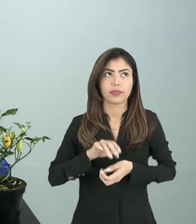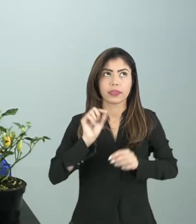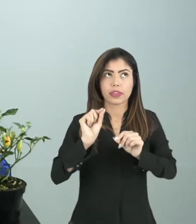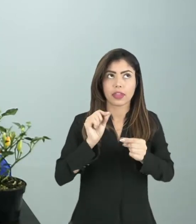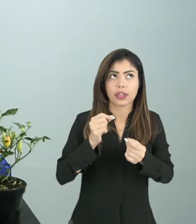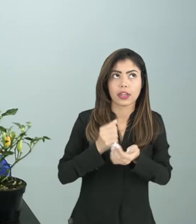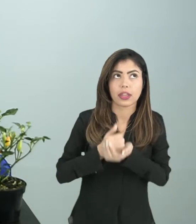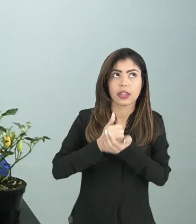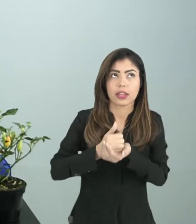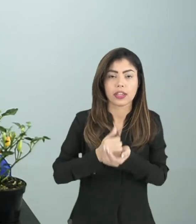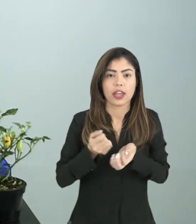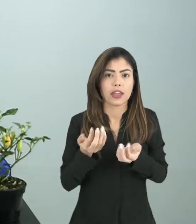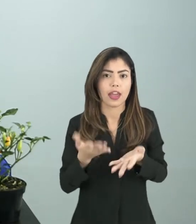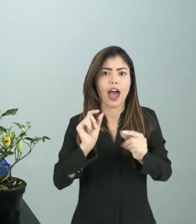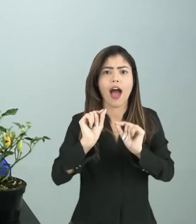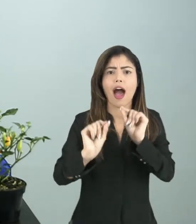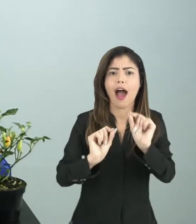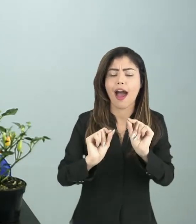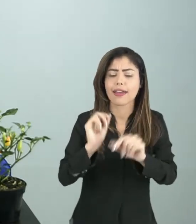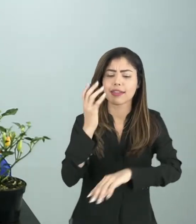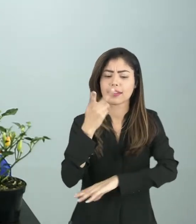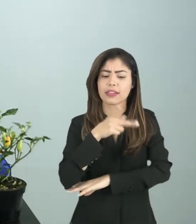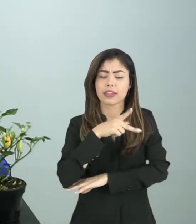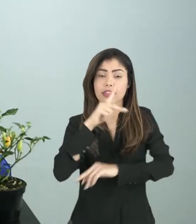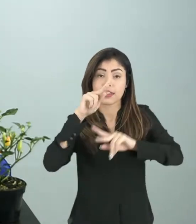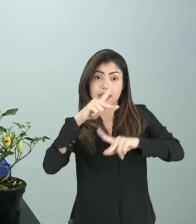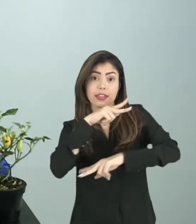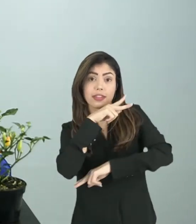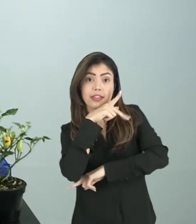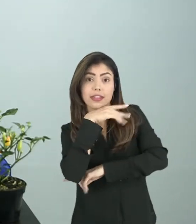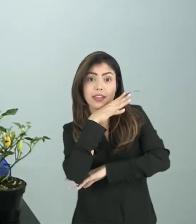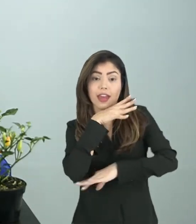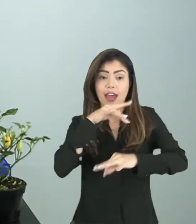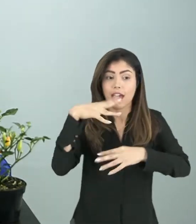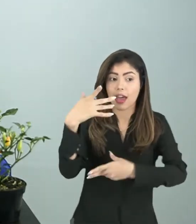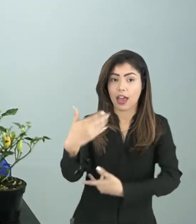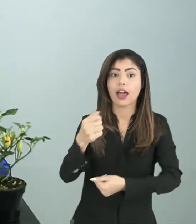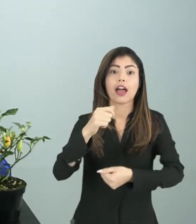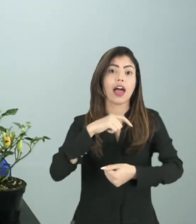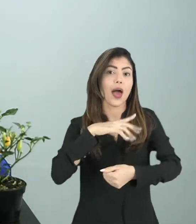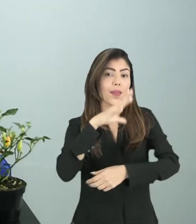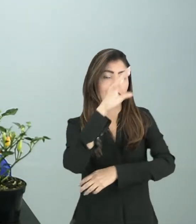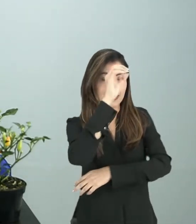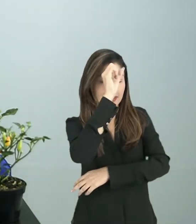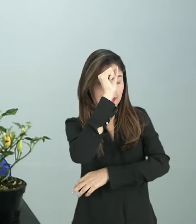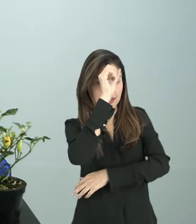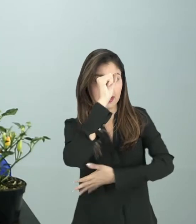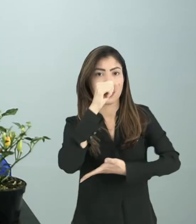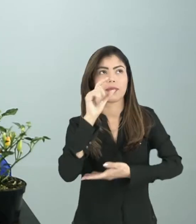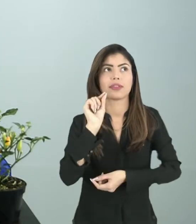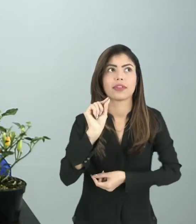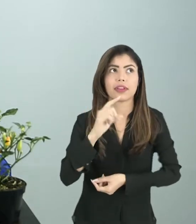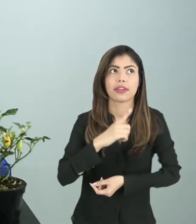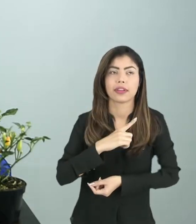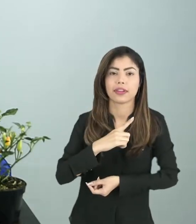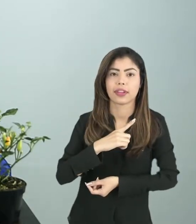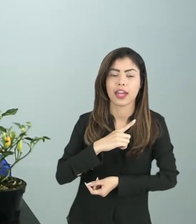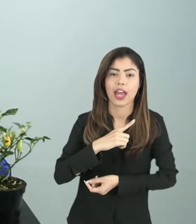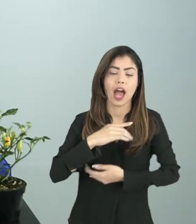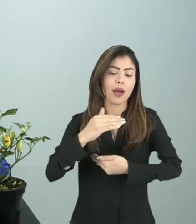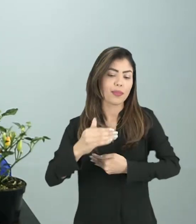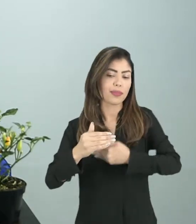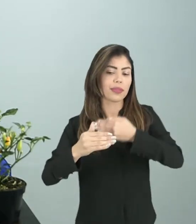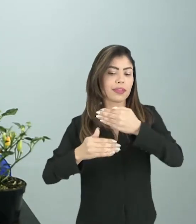são seres vivos. Como vocês viram, como nós aprendemos, que as plantas têm um